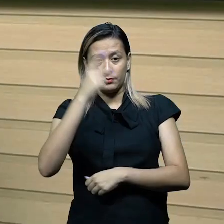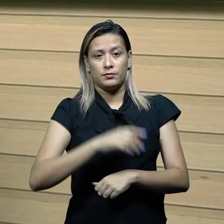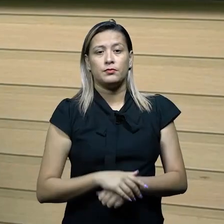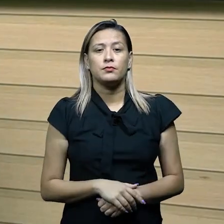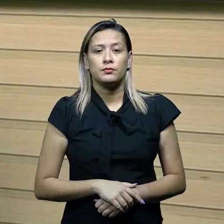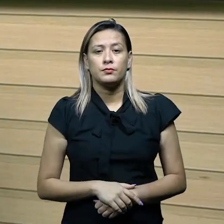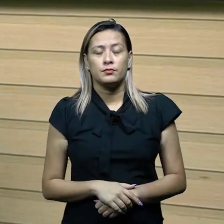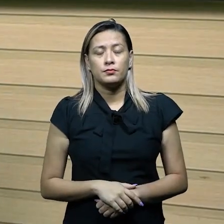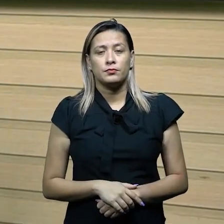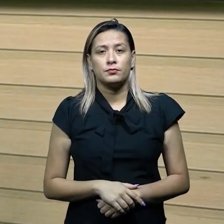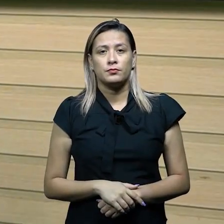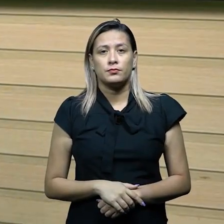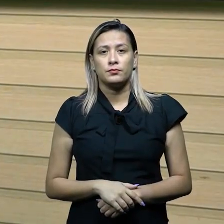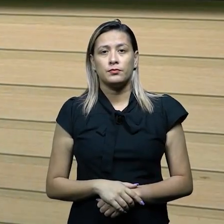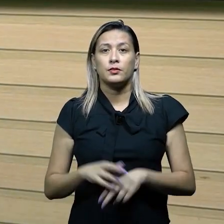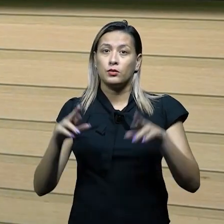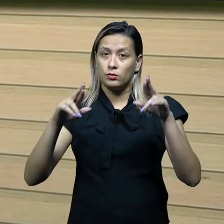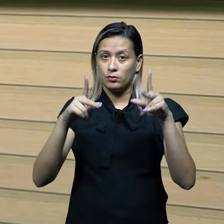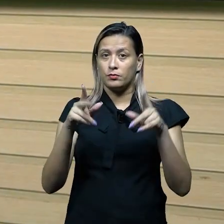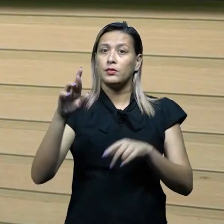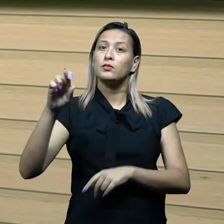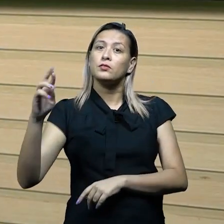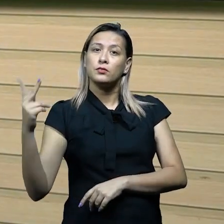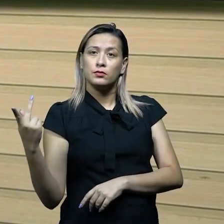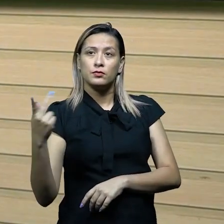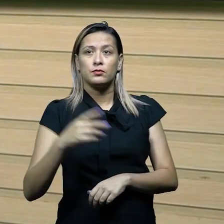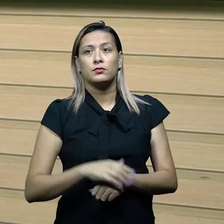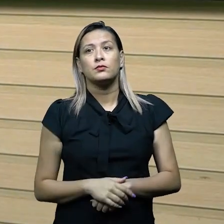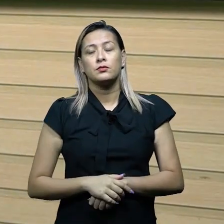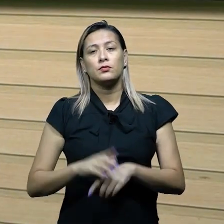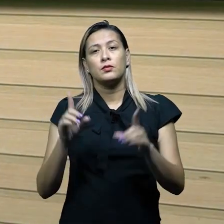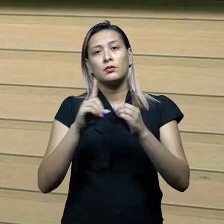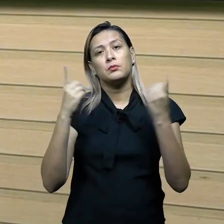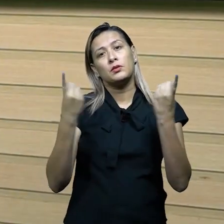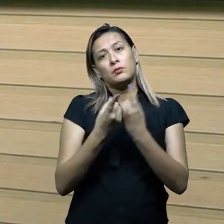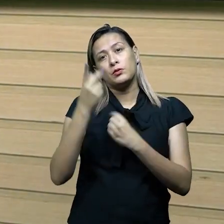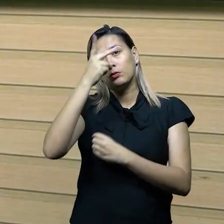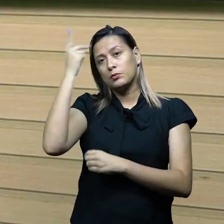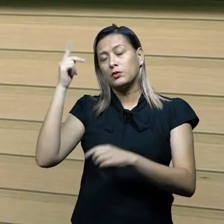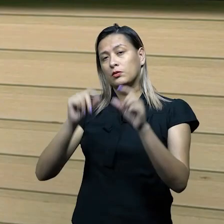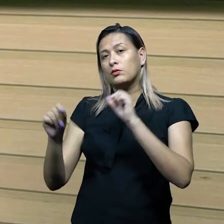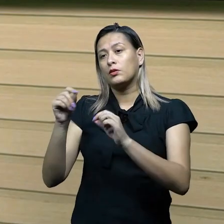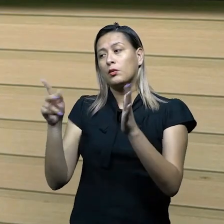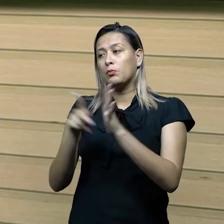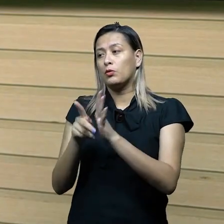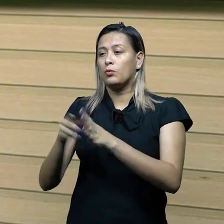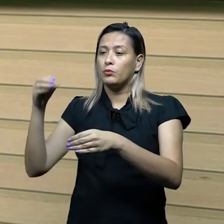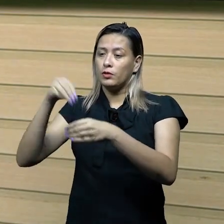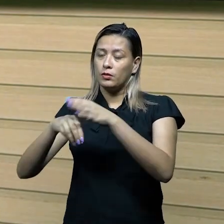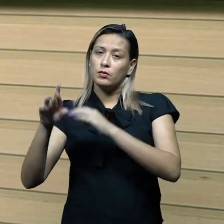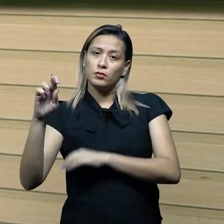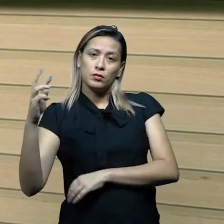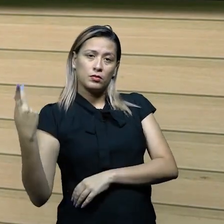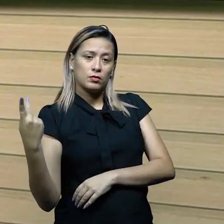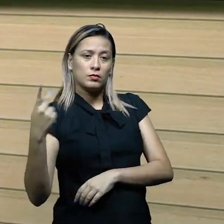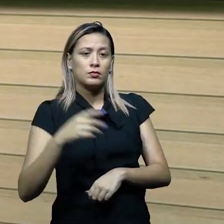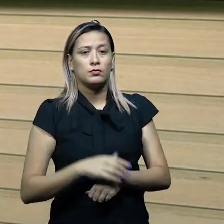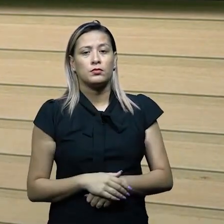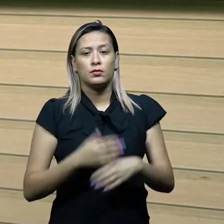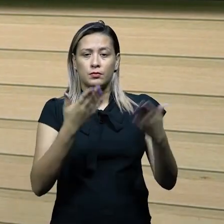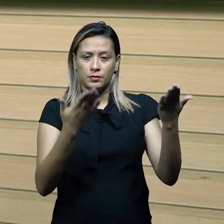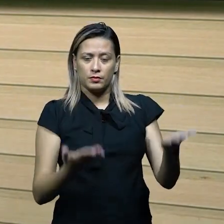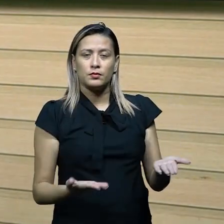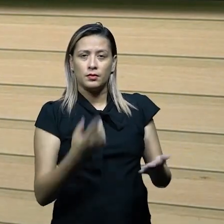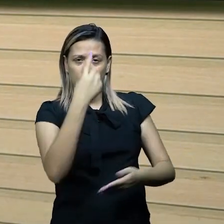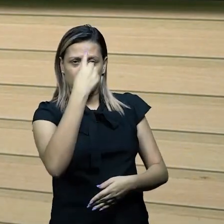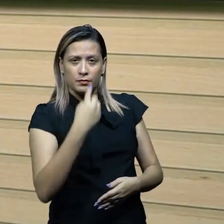pessoal. Departamento pessoal diferente de RH. Departamento pessoal, uma fatia do RH. Aquela parte ali,